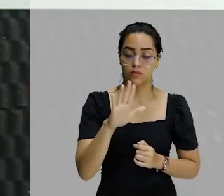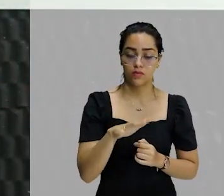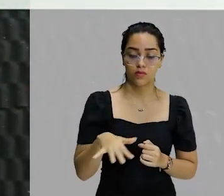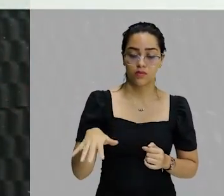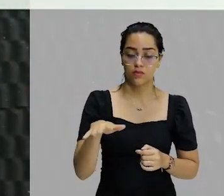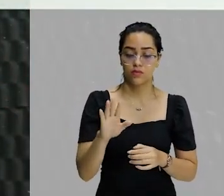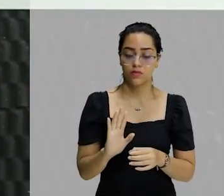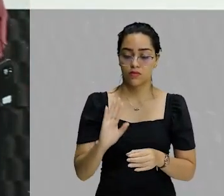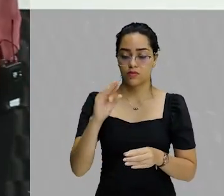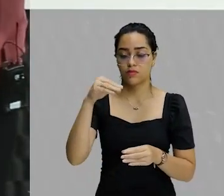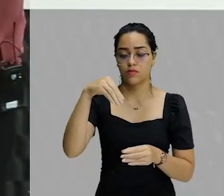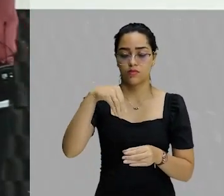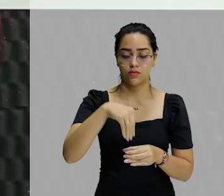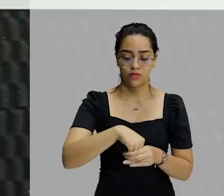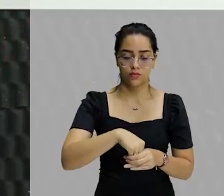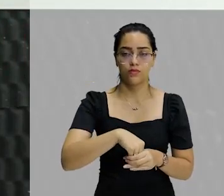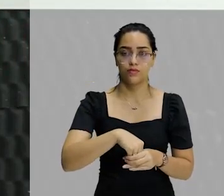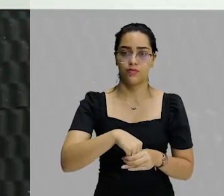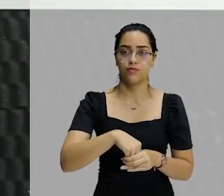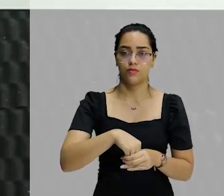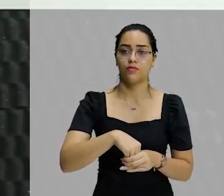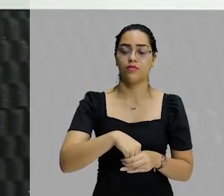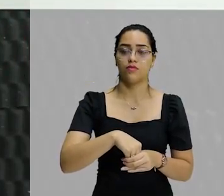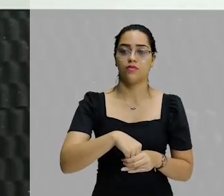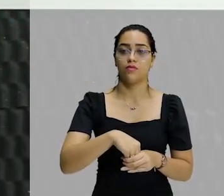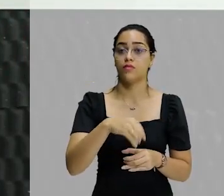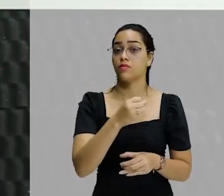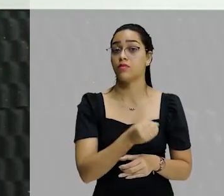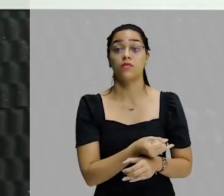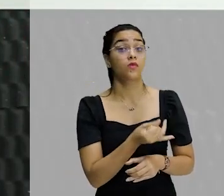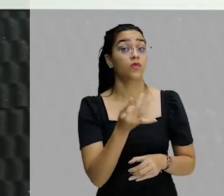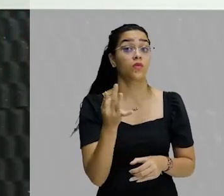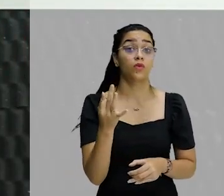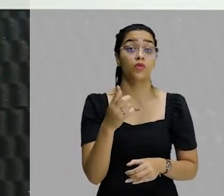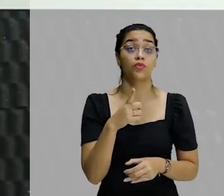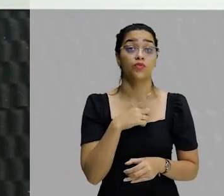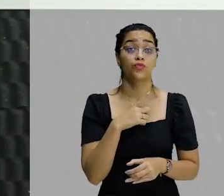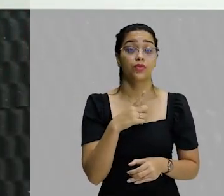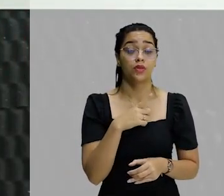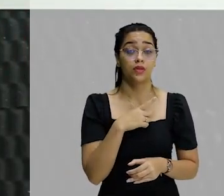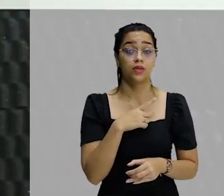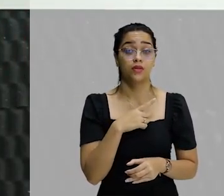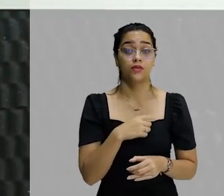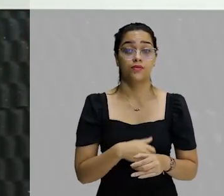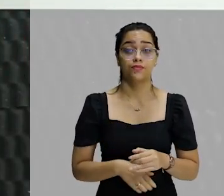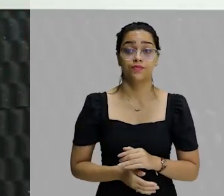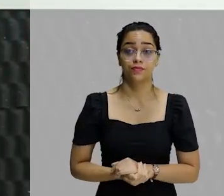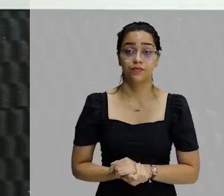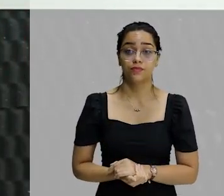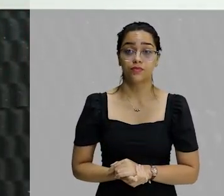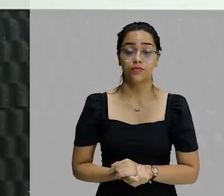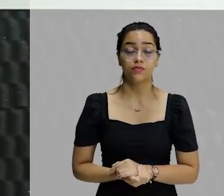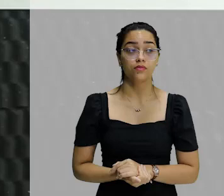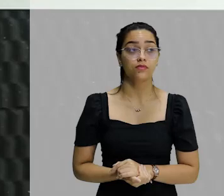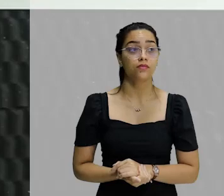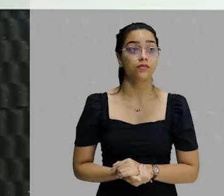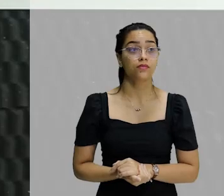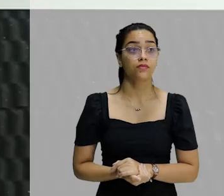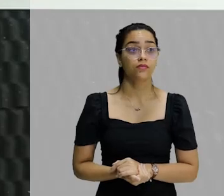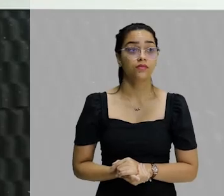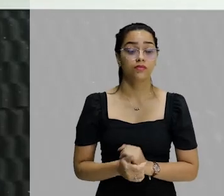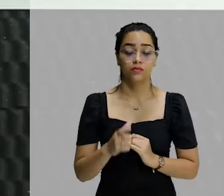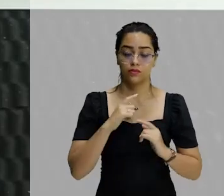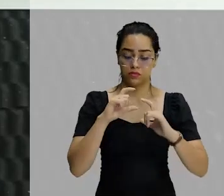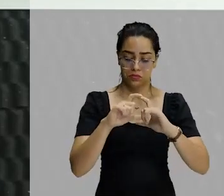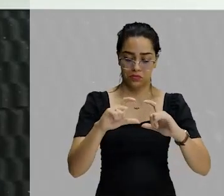espaço interno, né? É o quanto de espaço interno aquela figura tem, nós chamamos de volume, é dado por